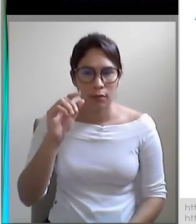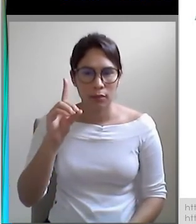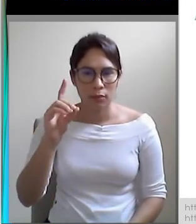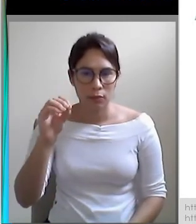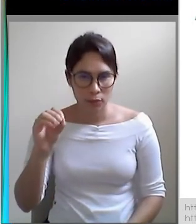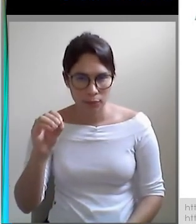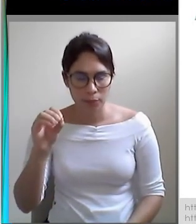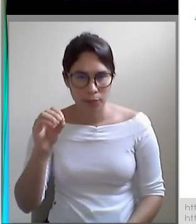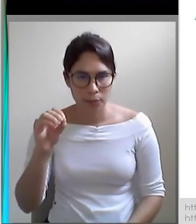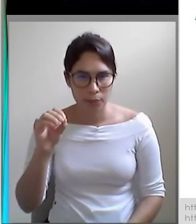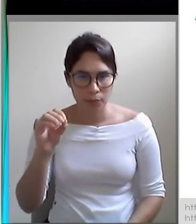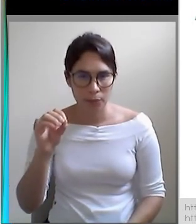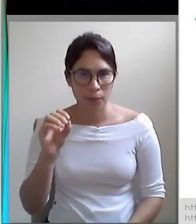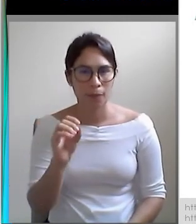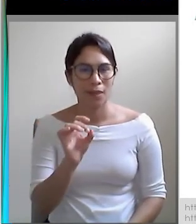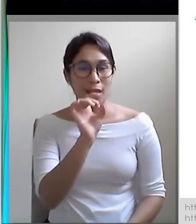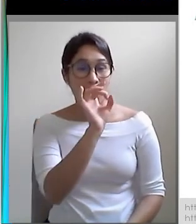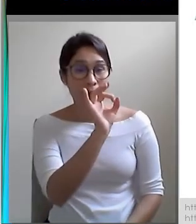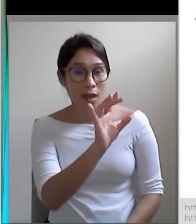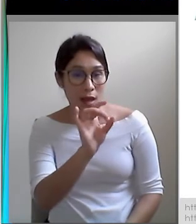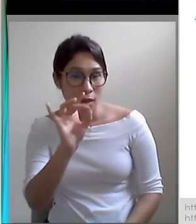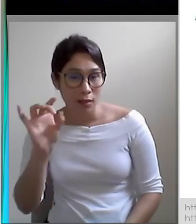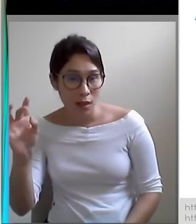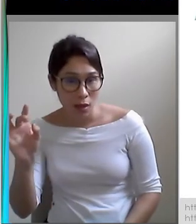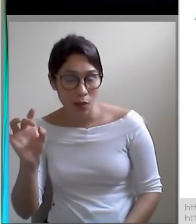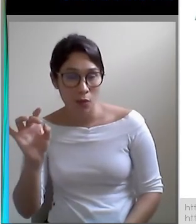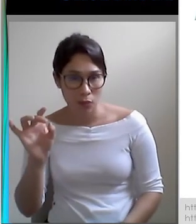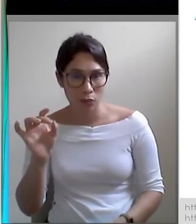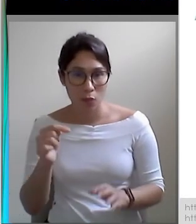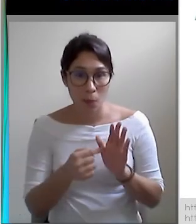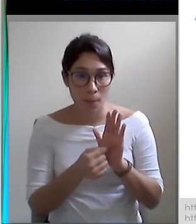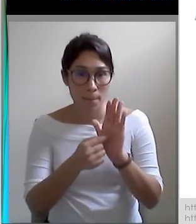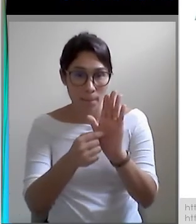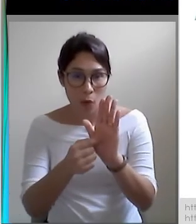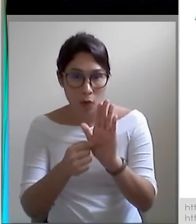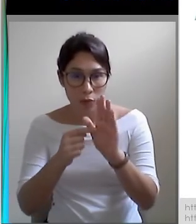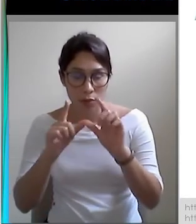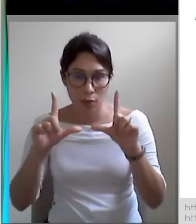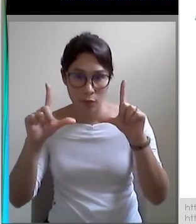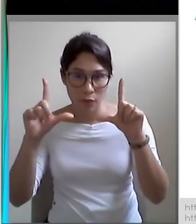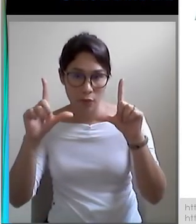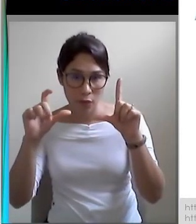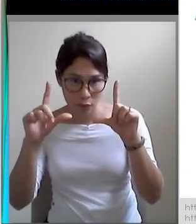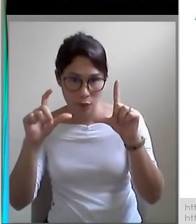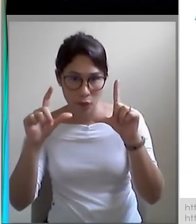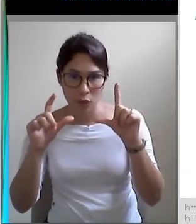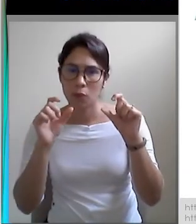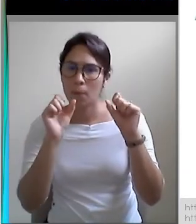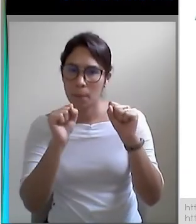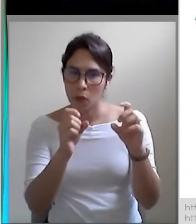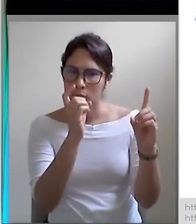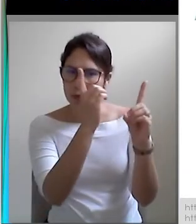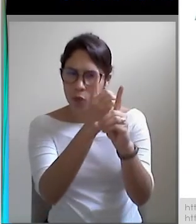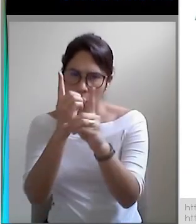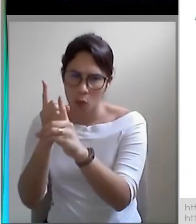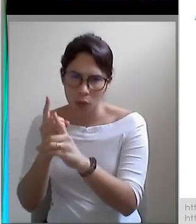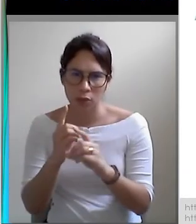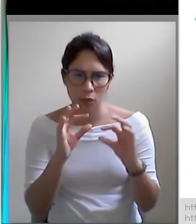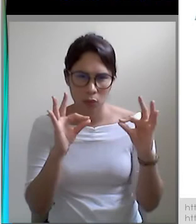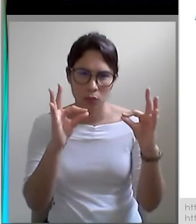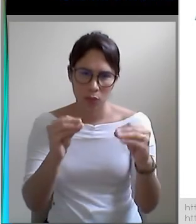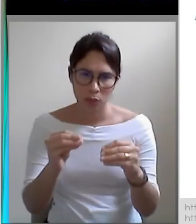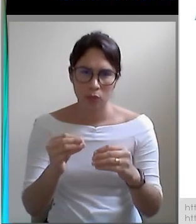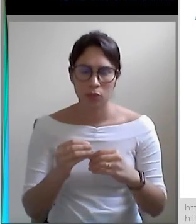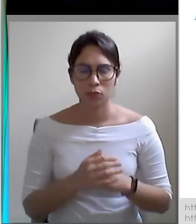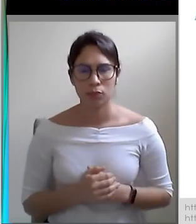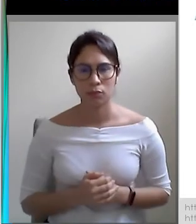Cada um dos monócitos demonstrado na micrografia para cada espécie pode ser encontrado em todas elas.